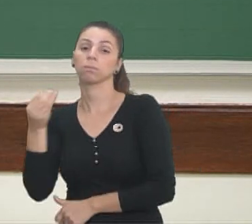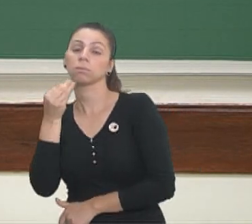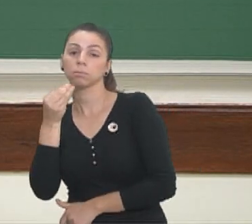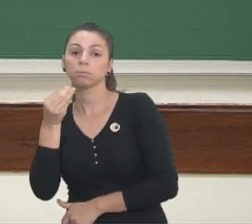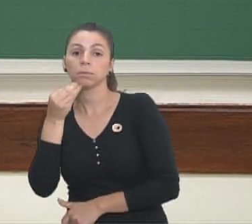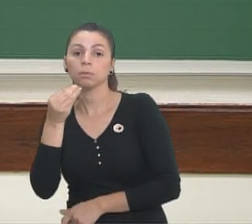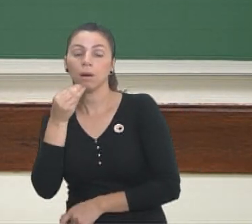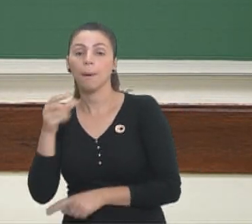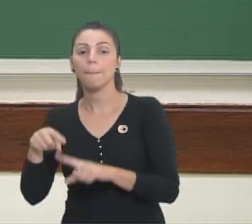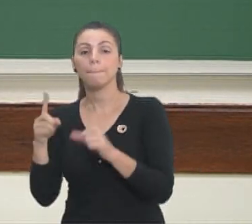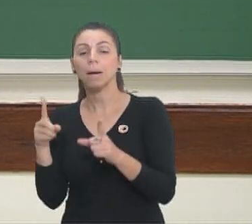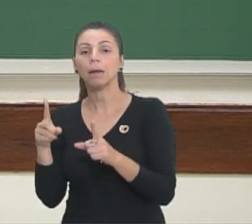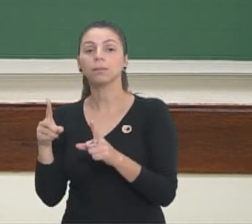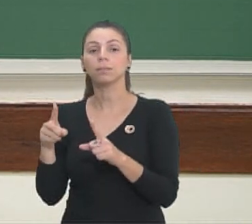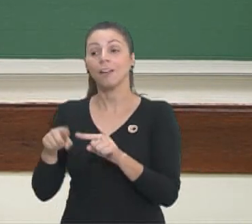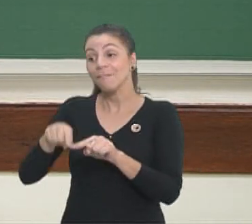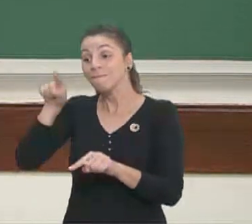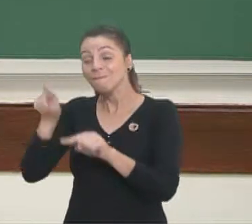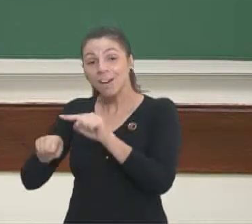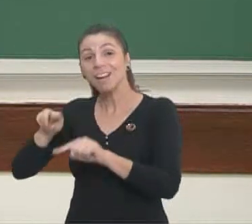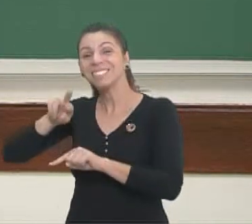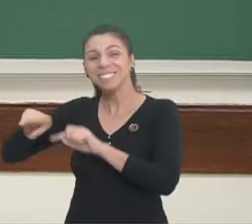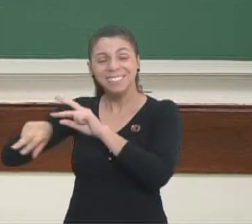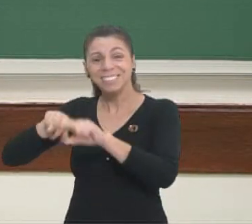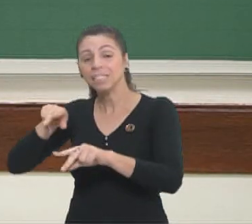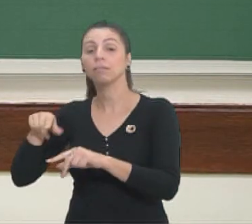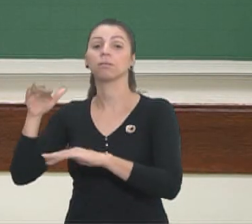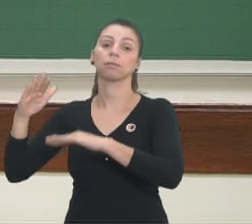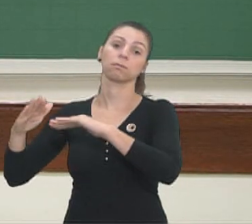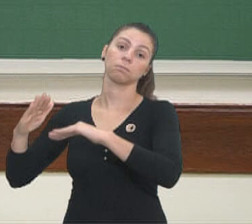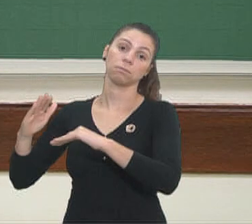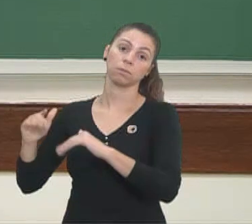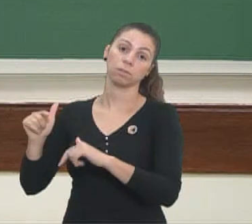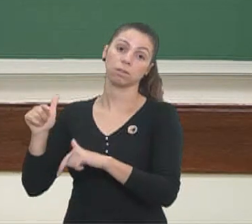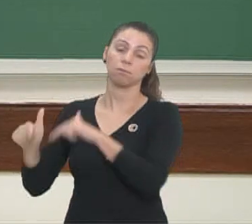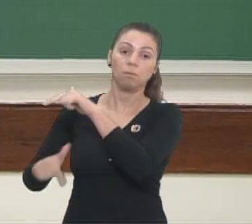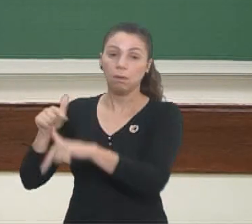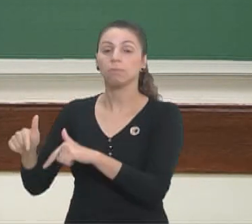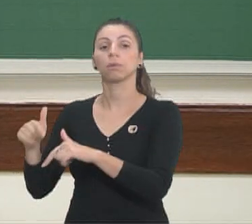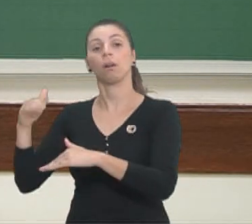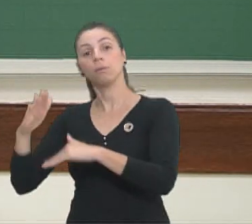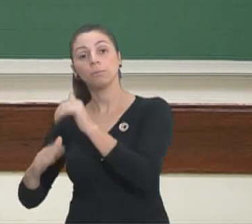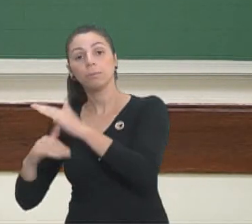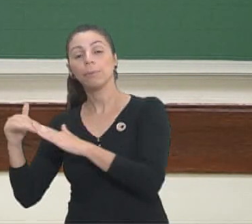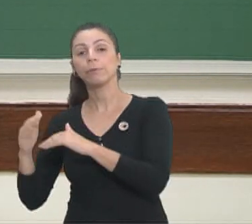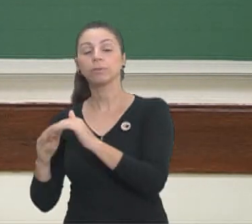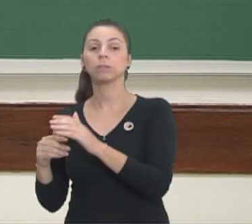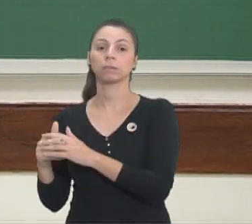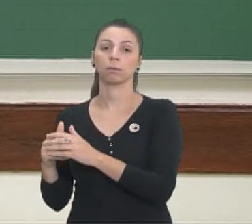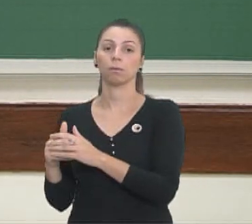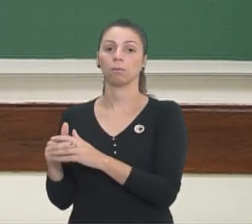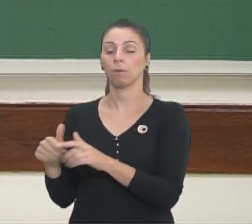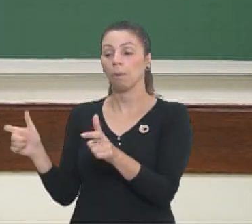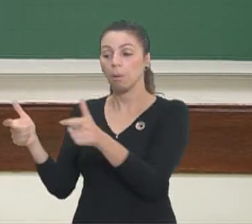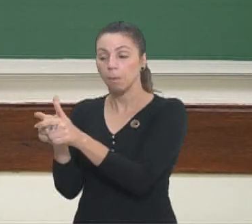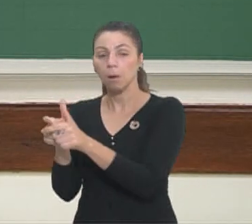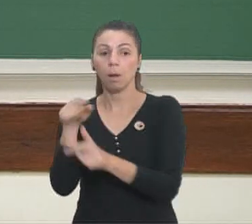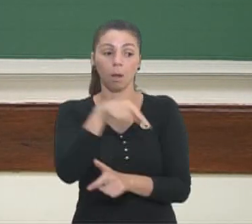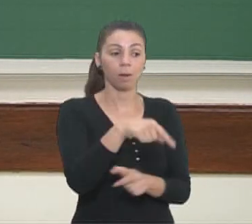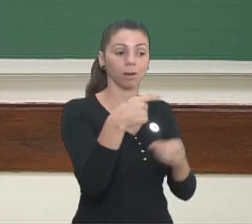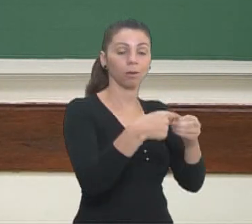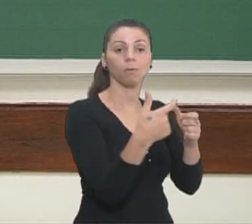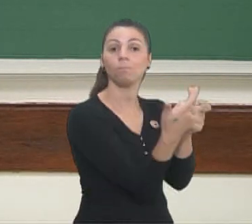profissões menor pela quantidade de comércio e indústrias que existem em relação ao espaço urbano.